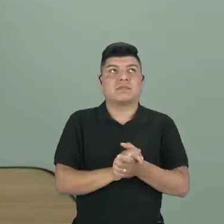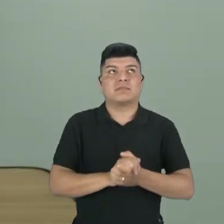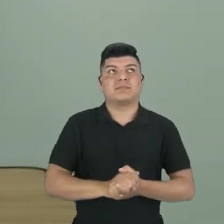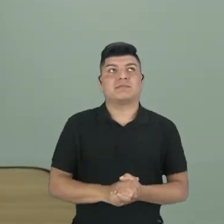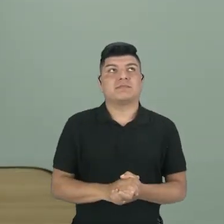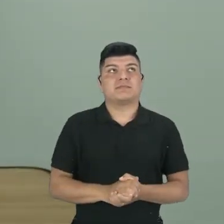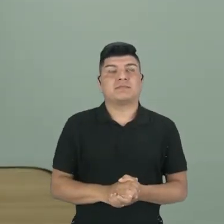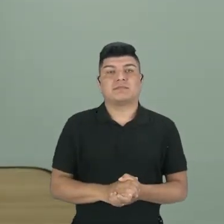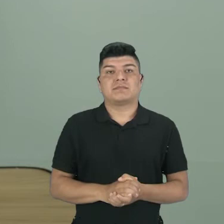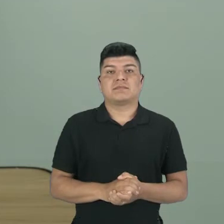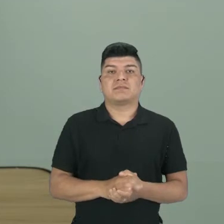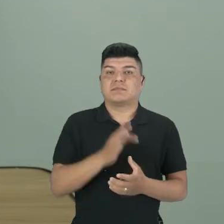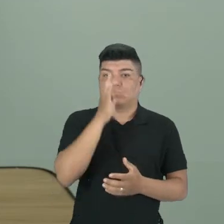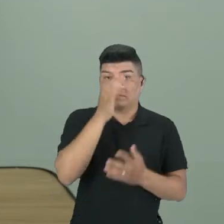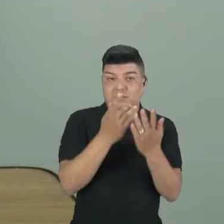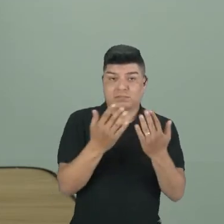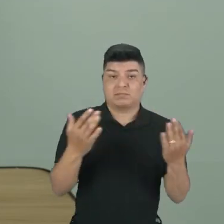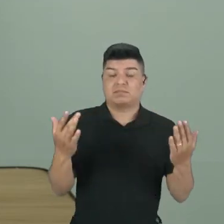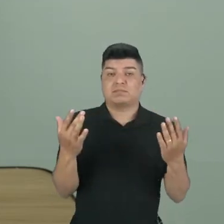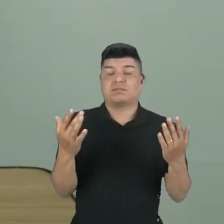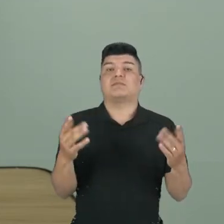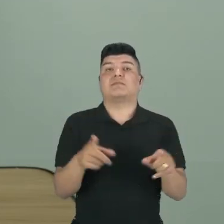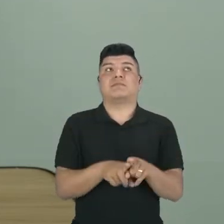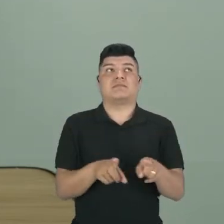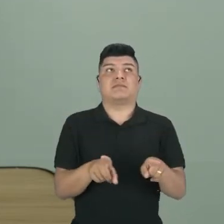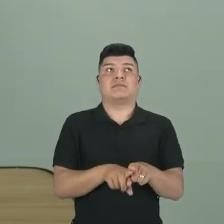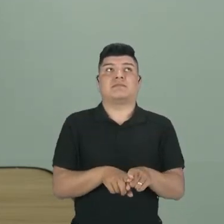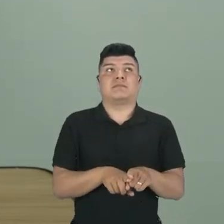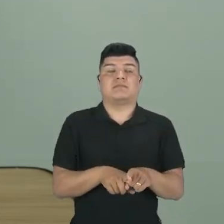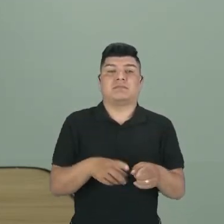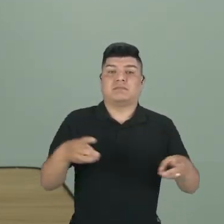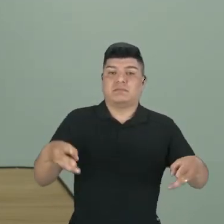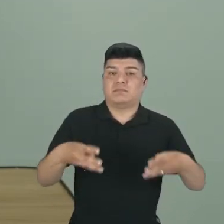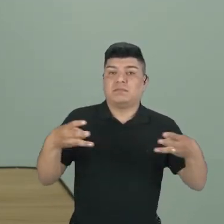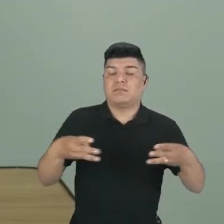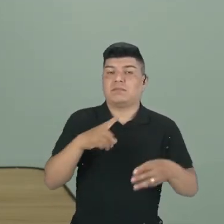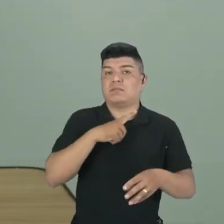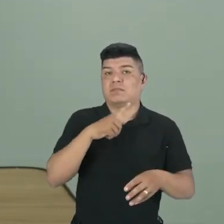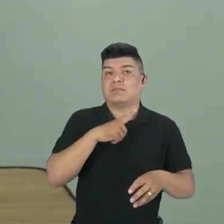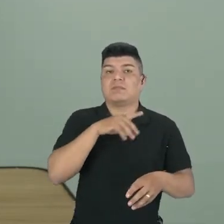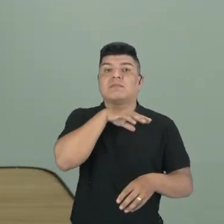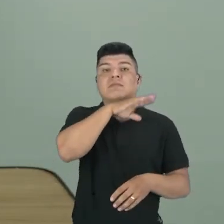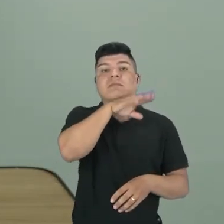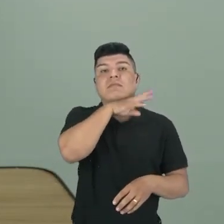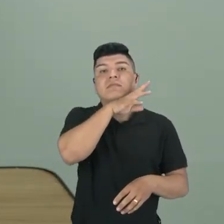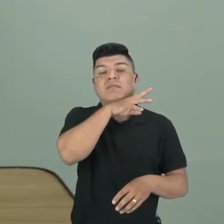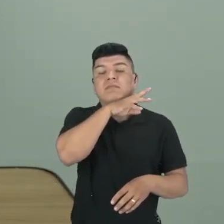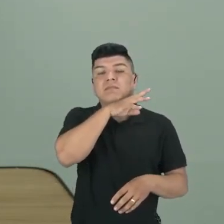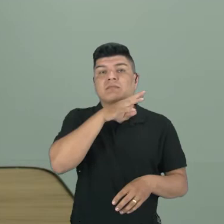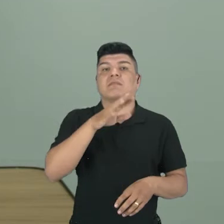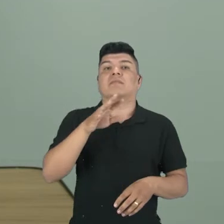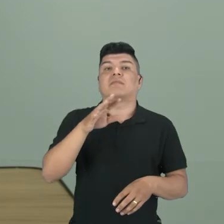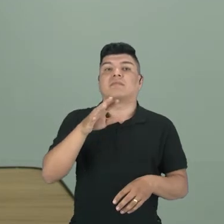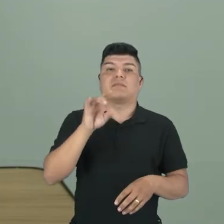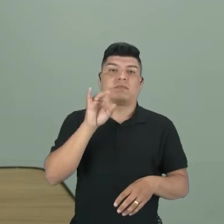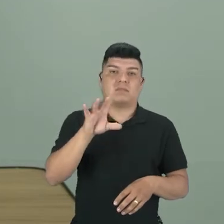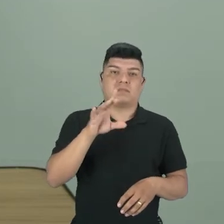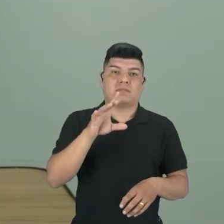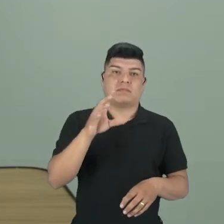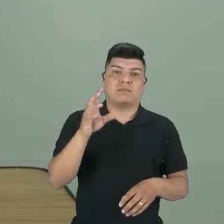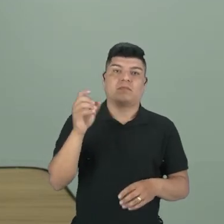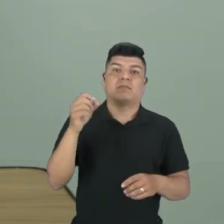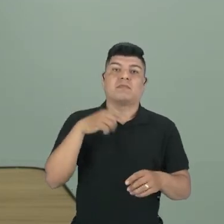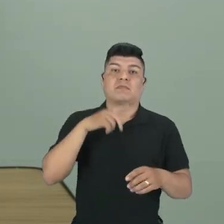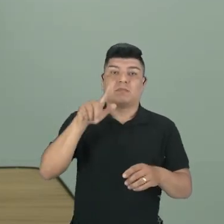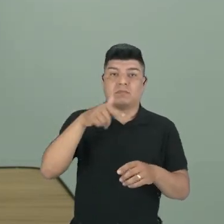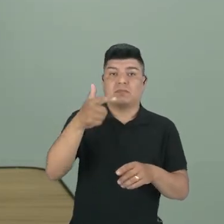de plantas né, vegetais e a questão dos animais, fauna e flora. Não tem só essa diversidade,